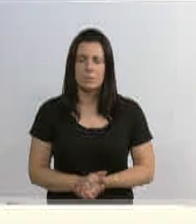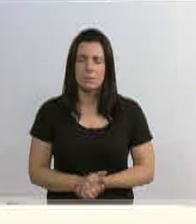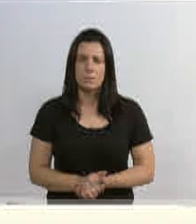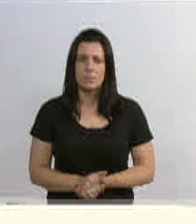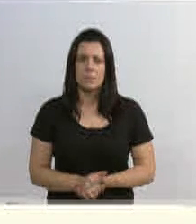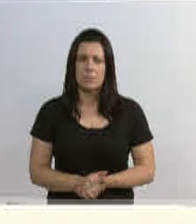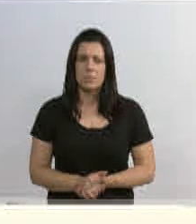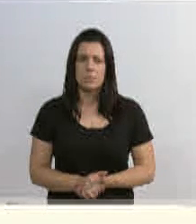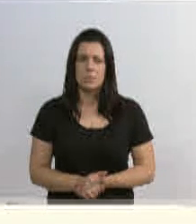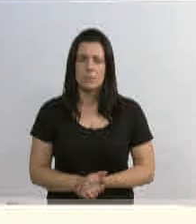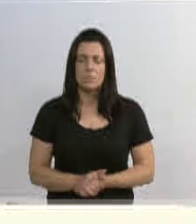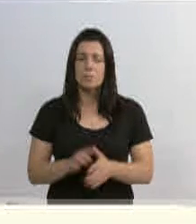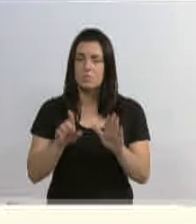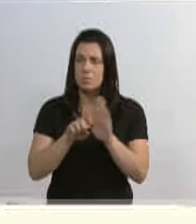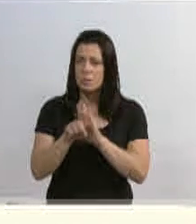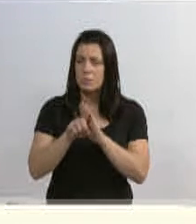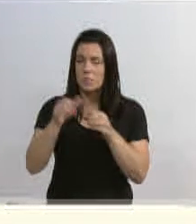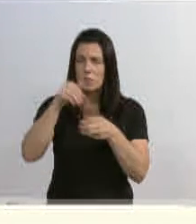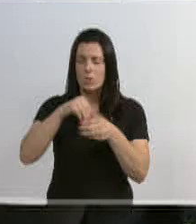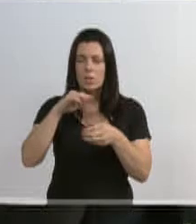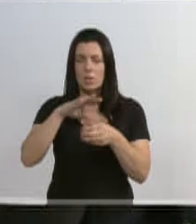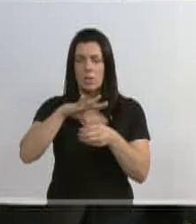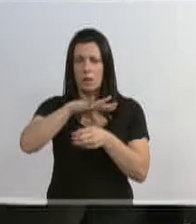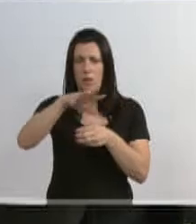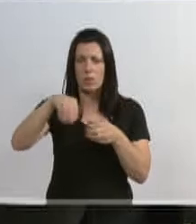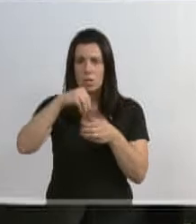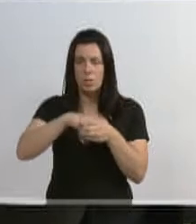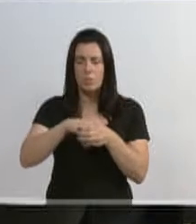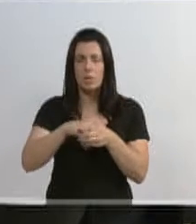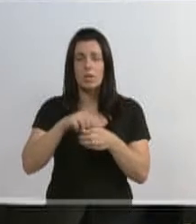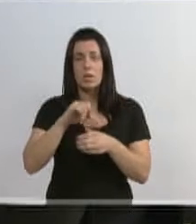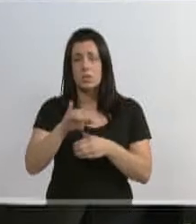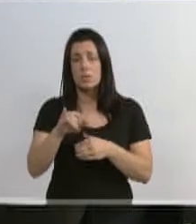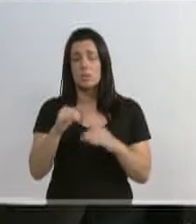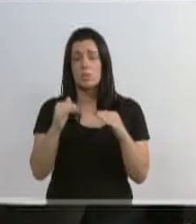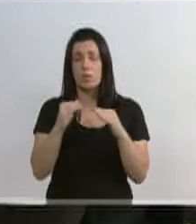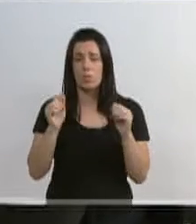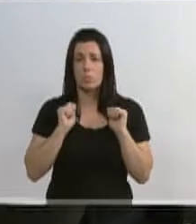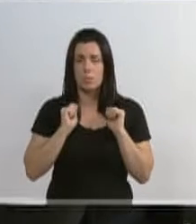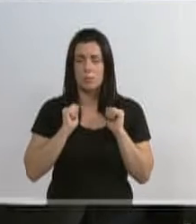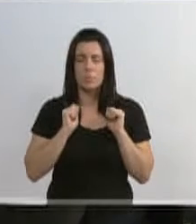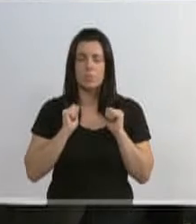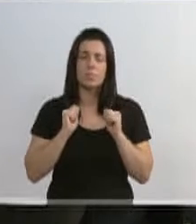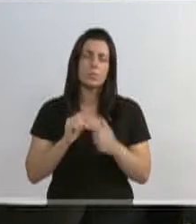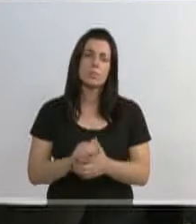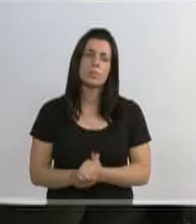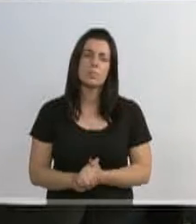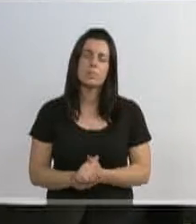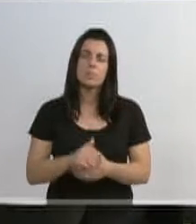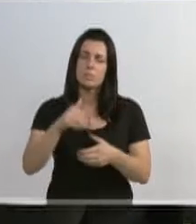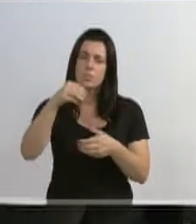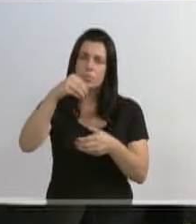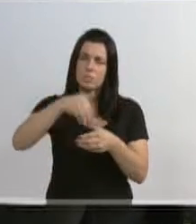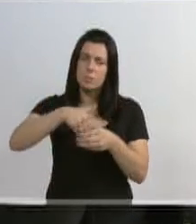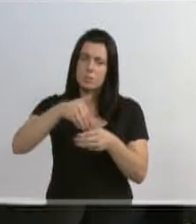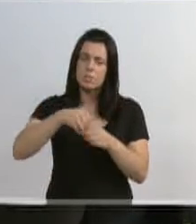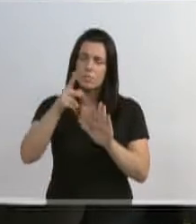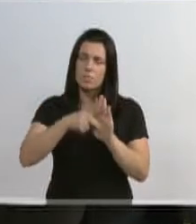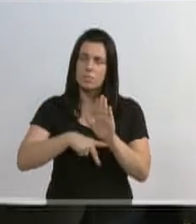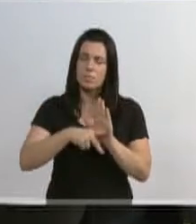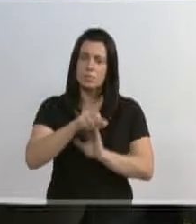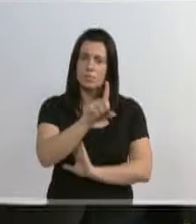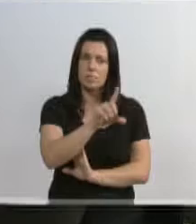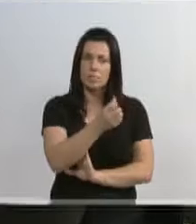Já consulto o plenário para a votação englobada. Favoráveis permaneçam como estão, contrários se manifestem. Então, em votação englobada, os